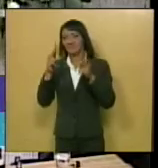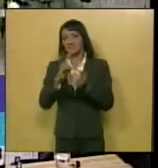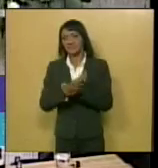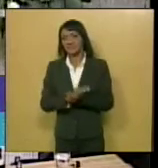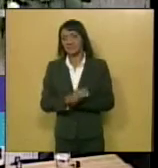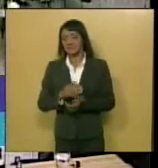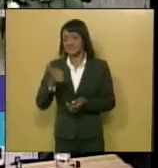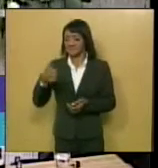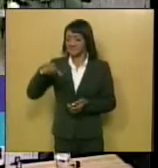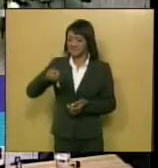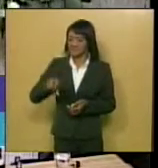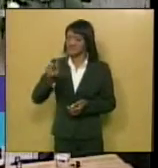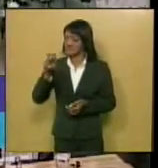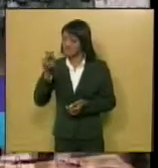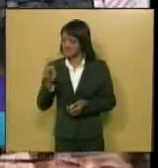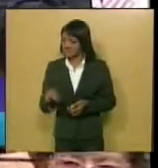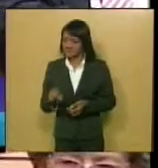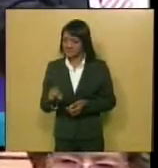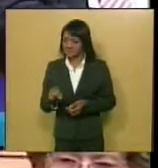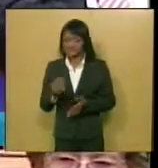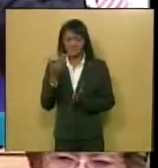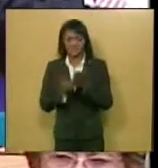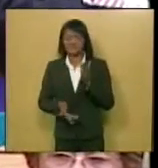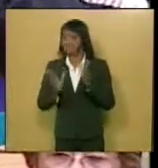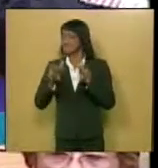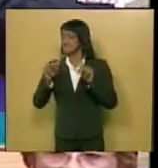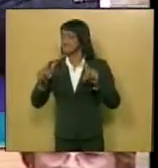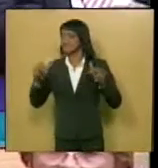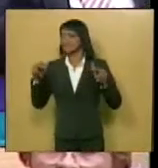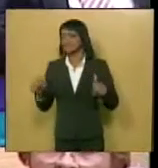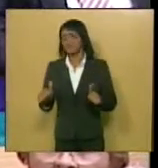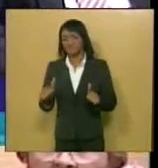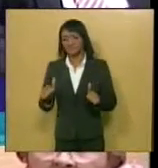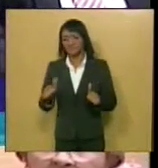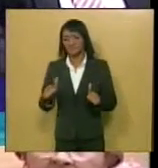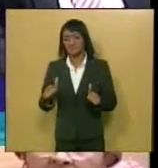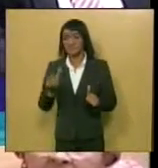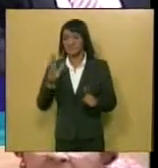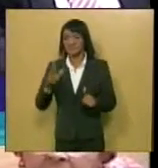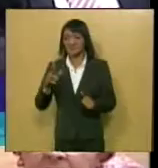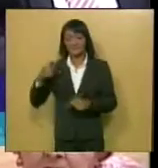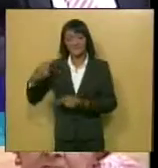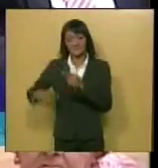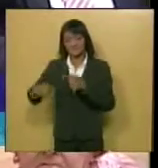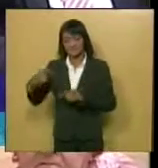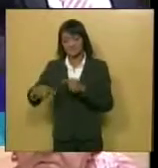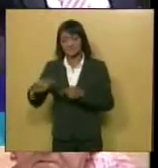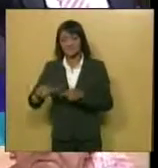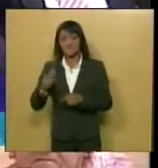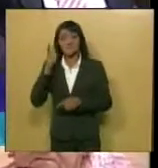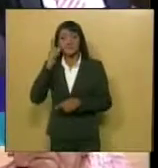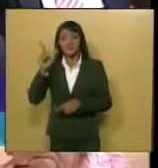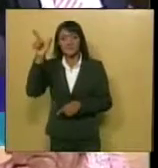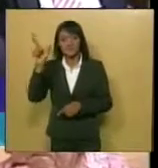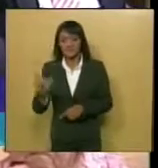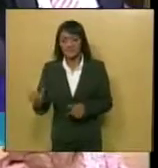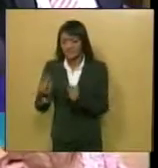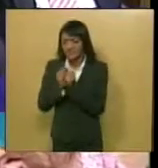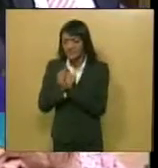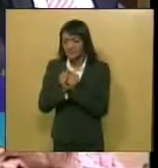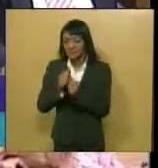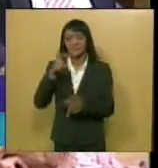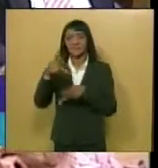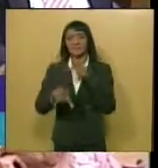1950, jamais perdeu uma eleição. O poder político se sedimentou e ele conseguiu com o povo